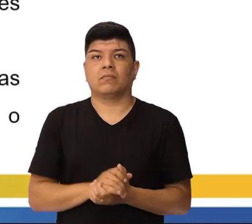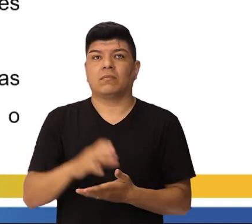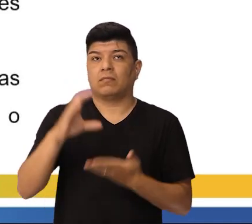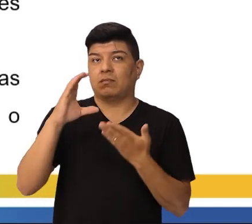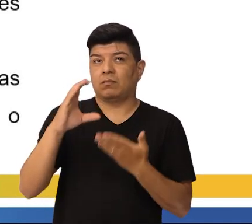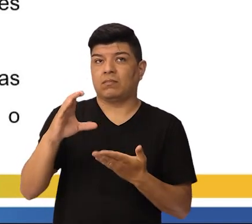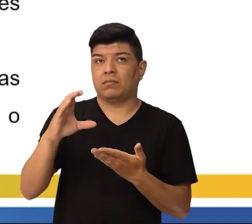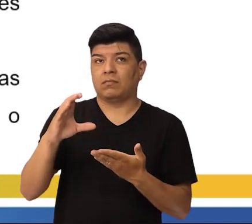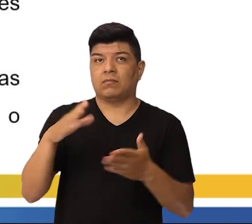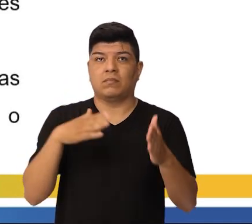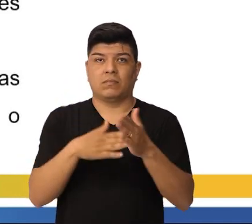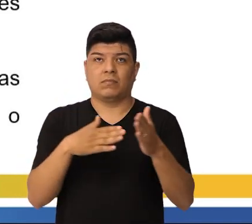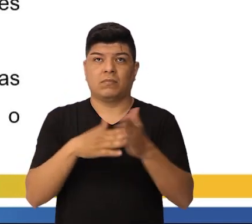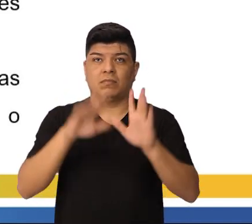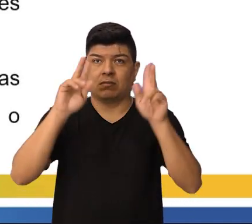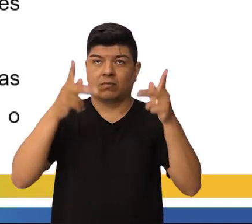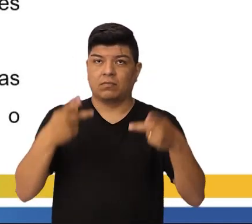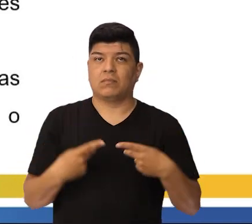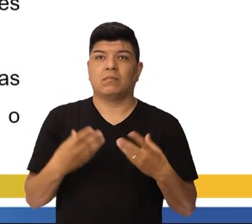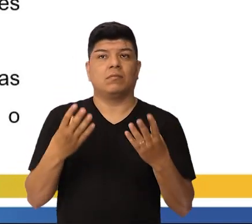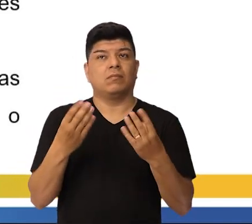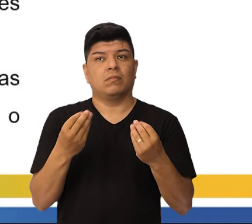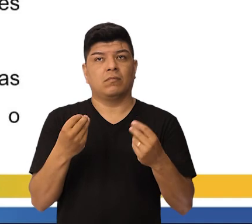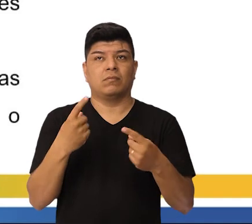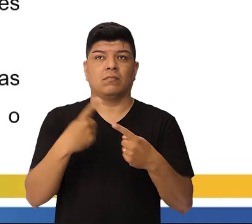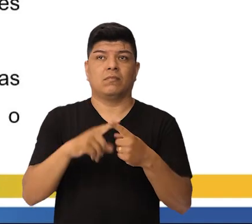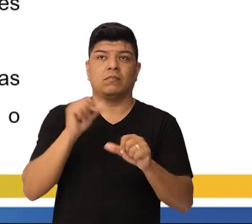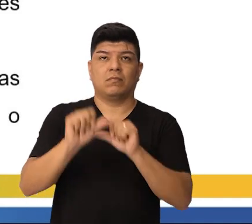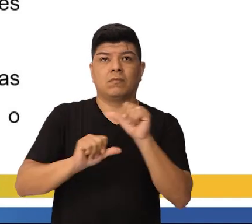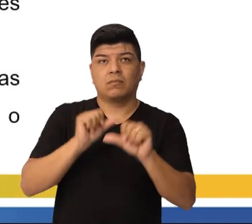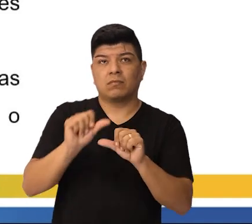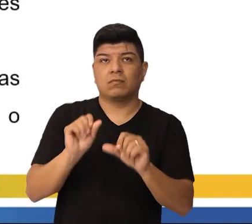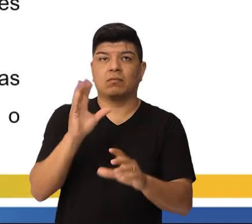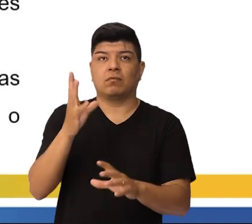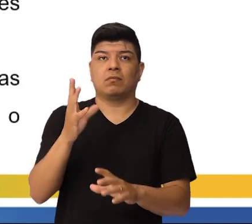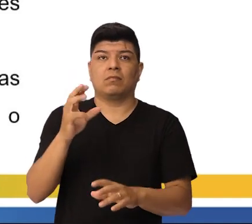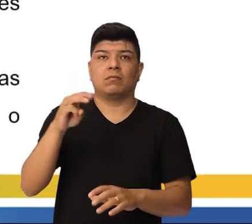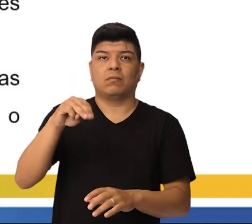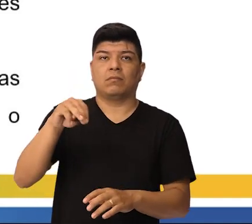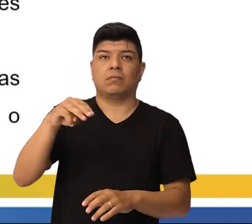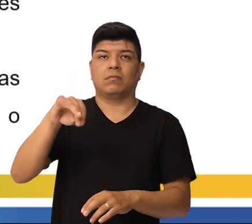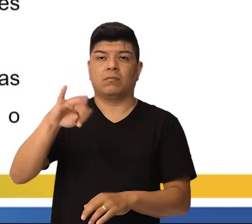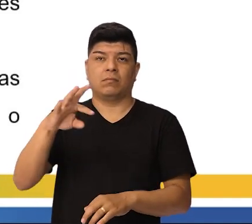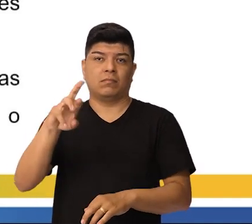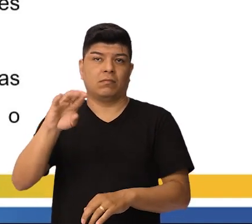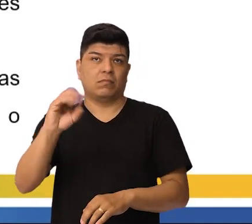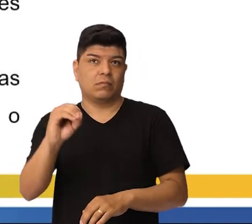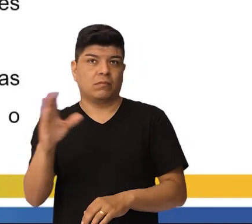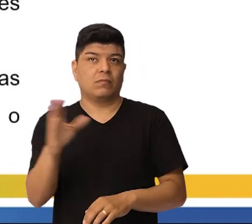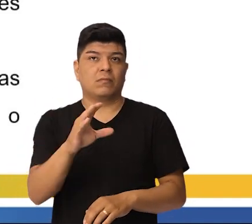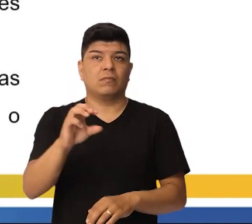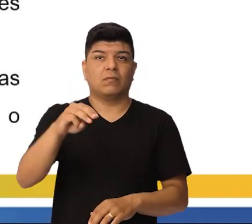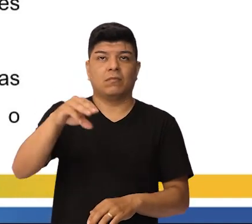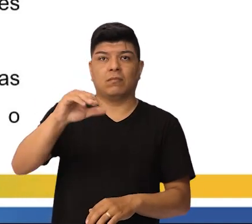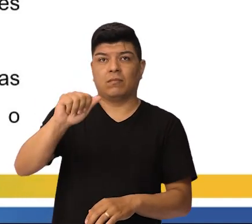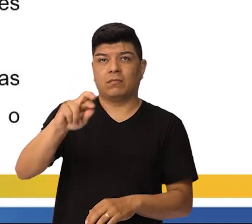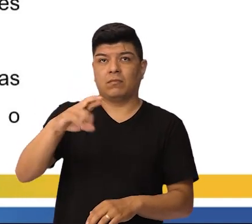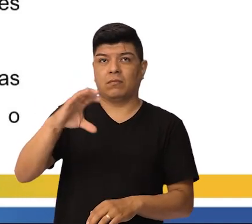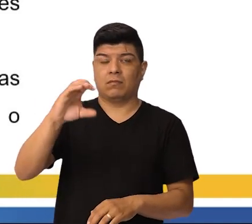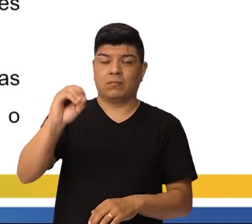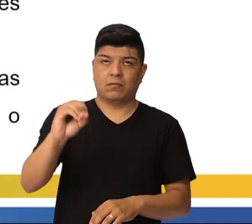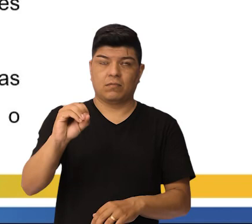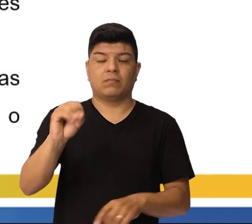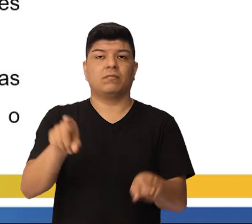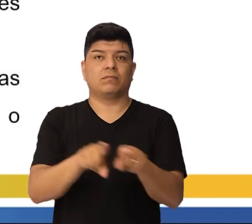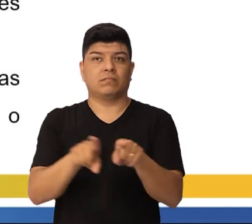planeta. Letra C. As interferências humanas são muitas, porém, não modificam as condições microclimáticas